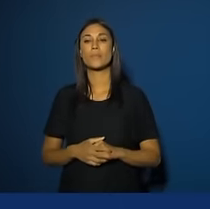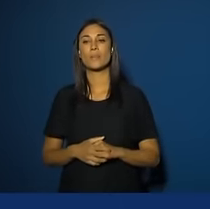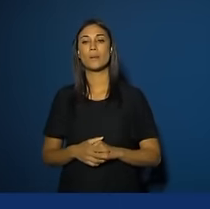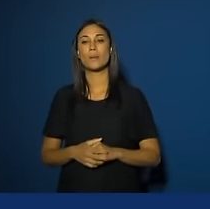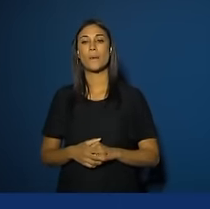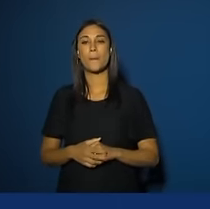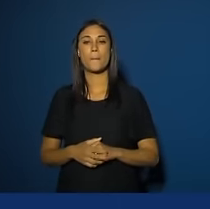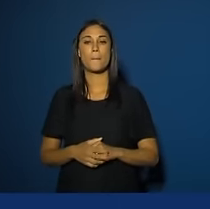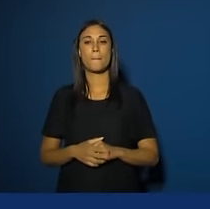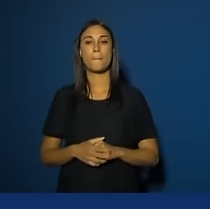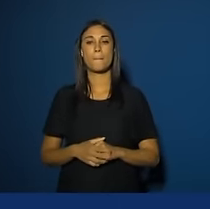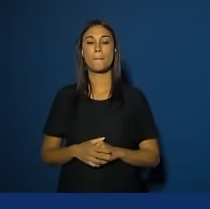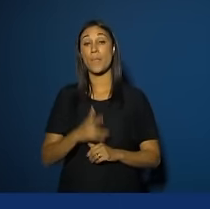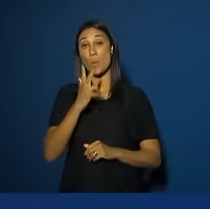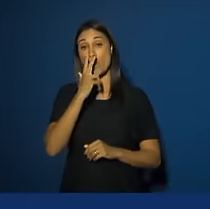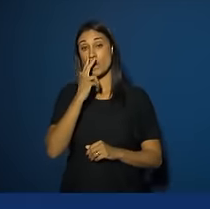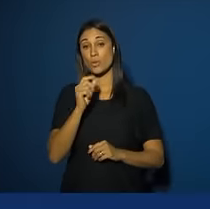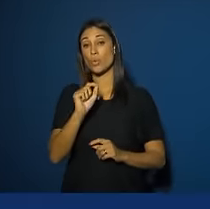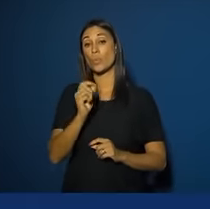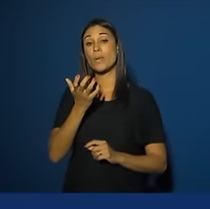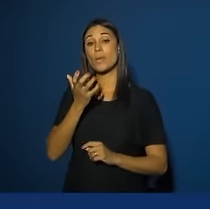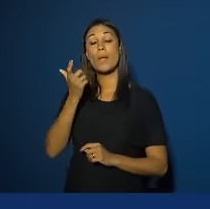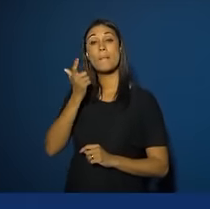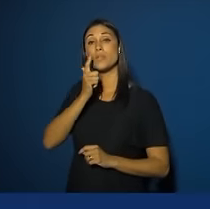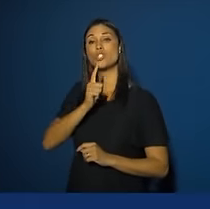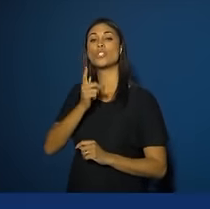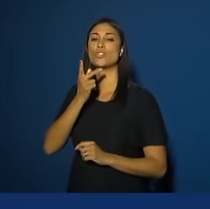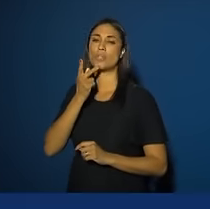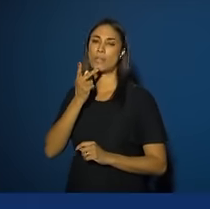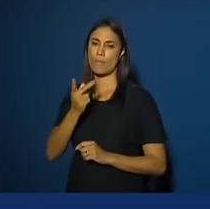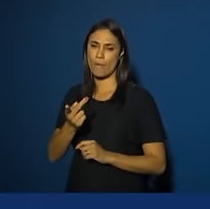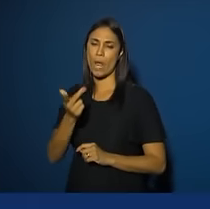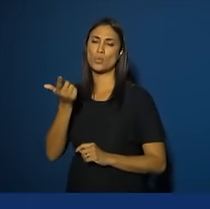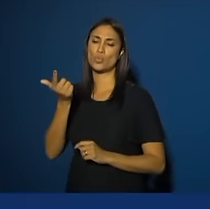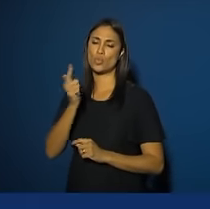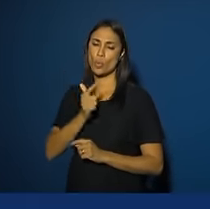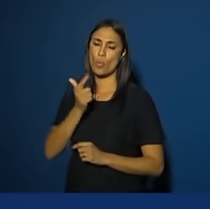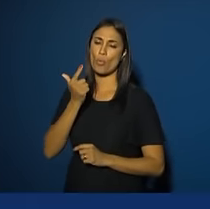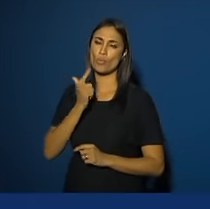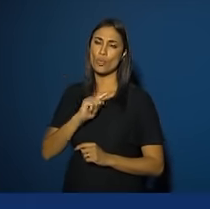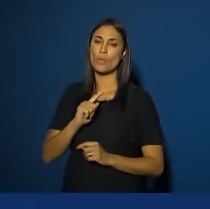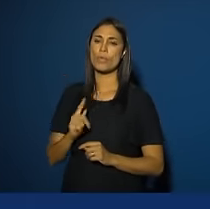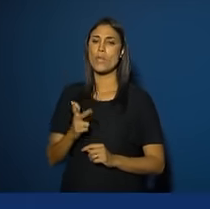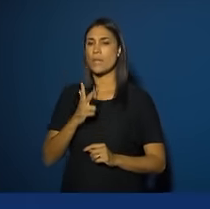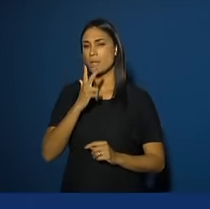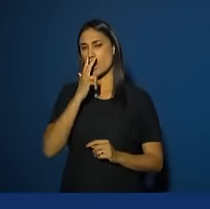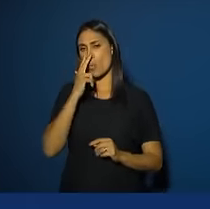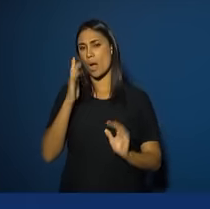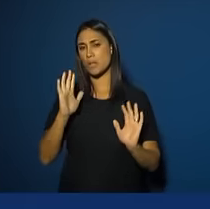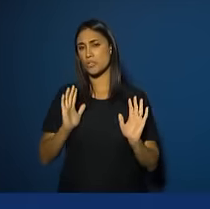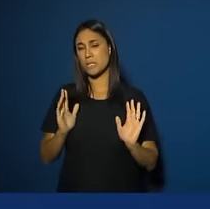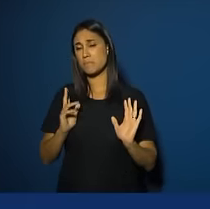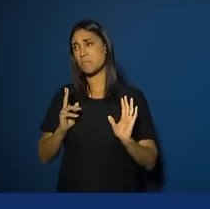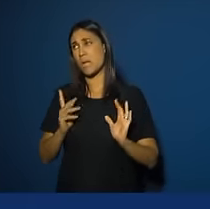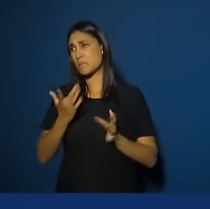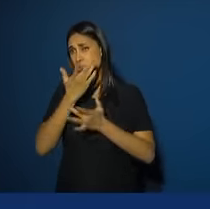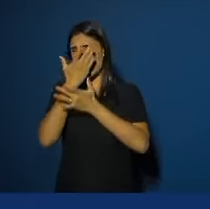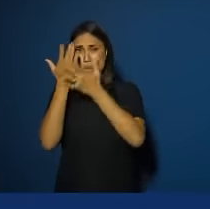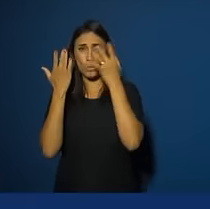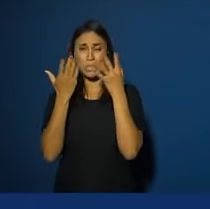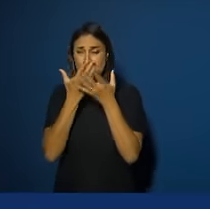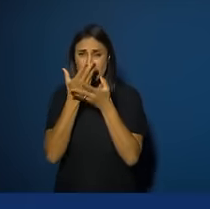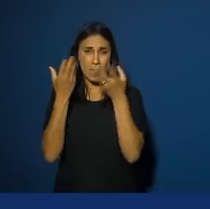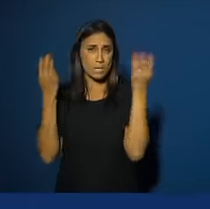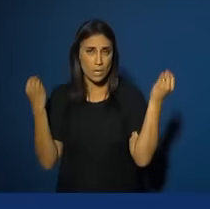assim, eu quero repetir uma coisa que eu tenho dito várias vezes e que eu acho que saiu completamente do radar das pessoas.